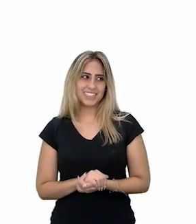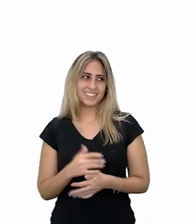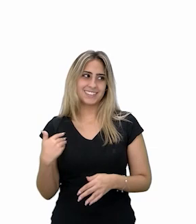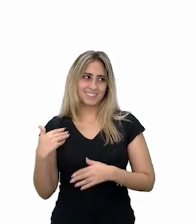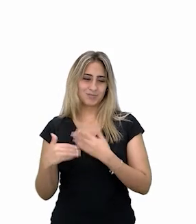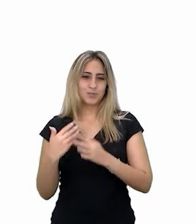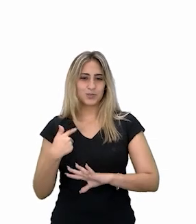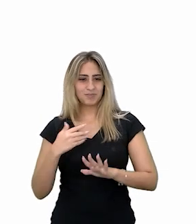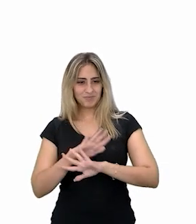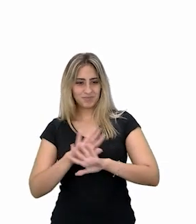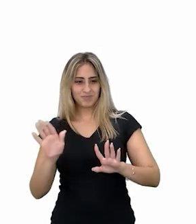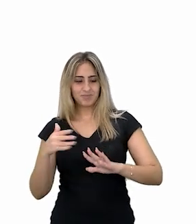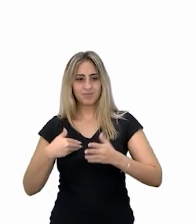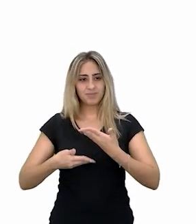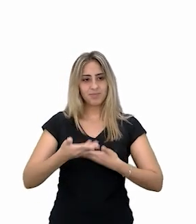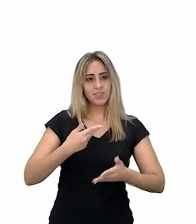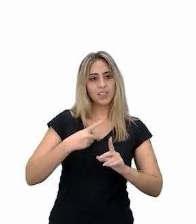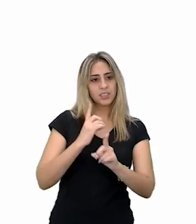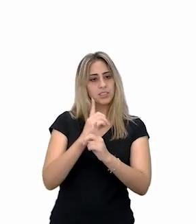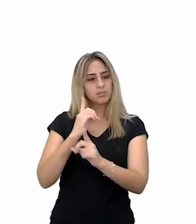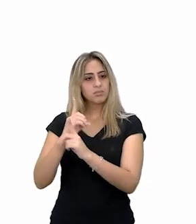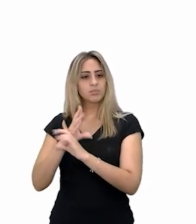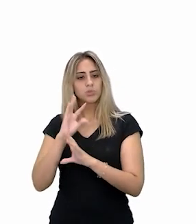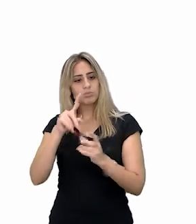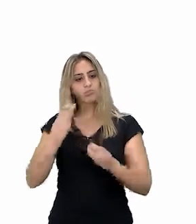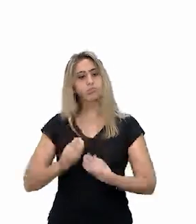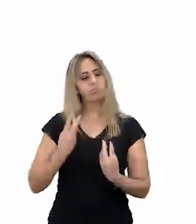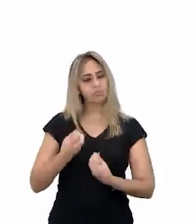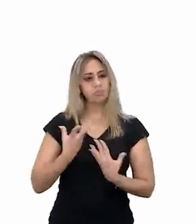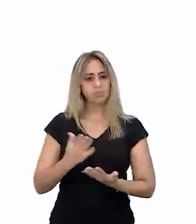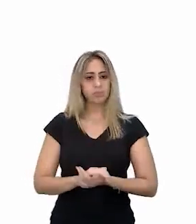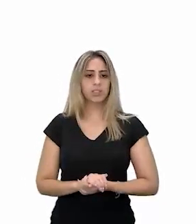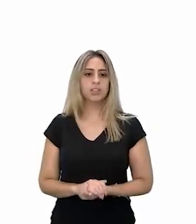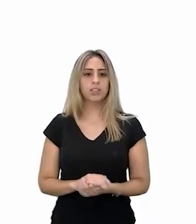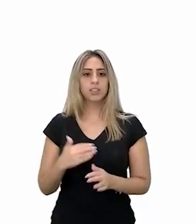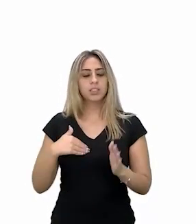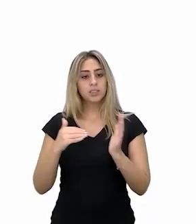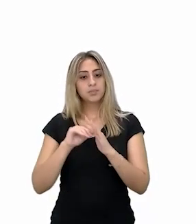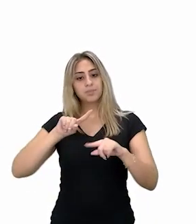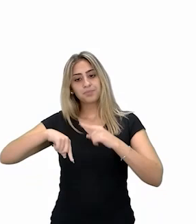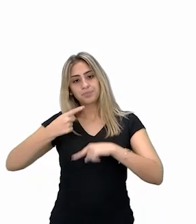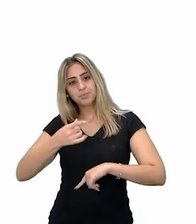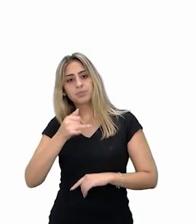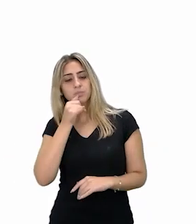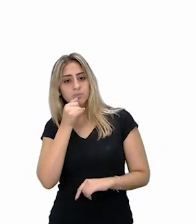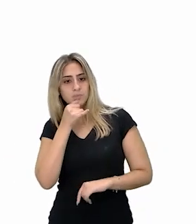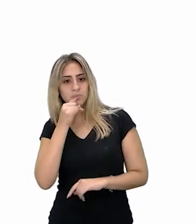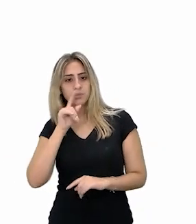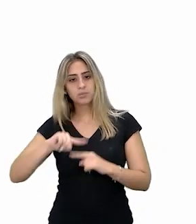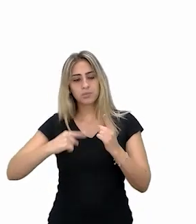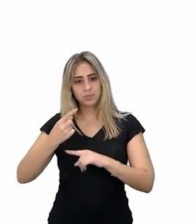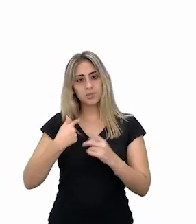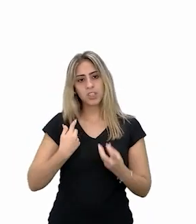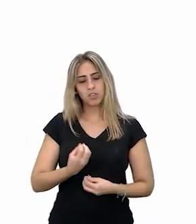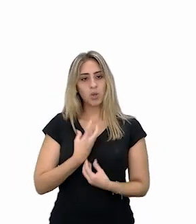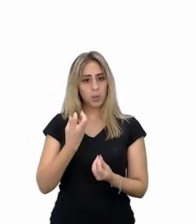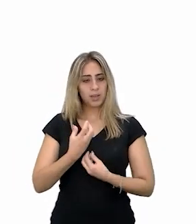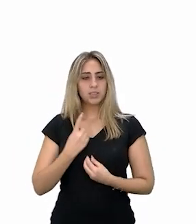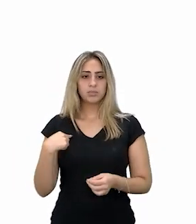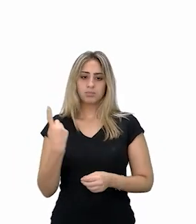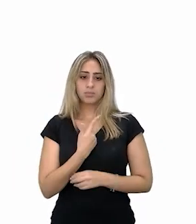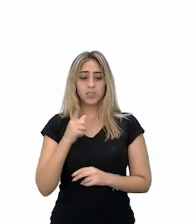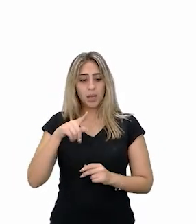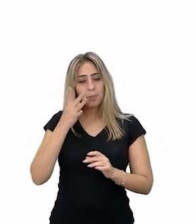vocês vão descobrir todos esses dados. Aqui eu trouxe um exemplo, além de outras informações que